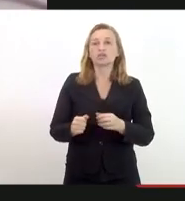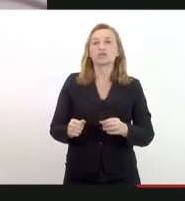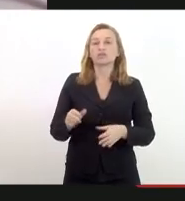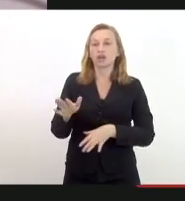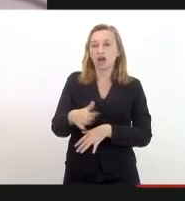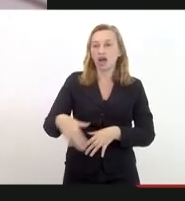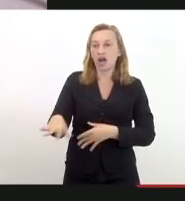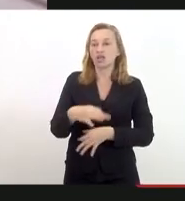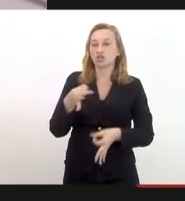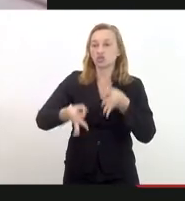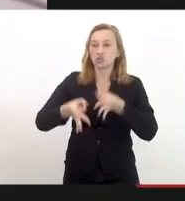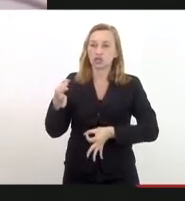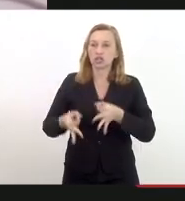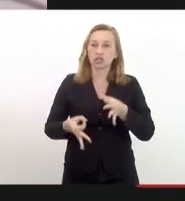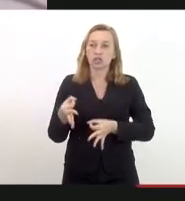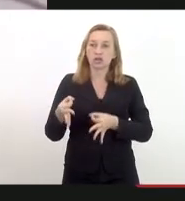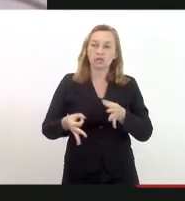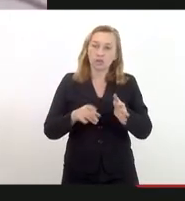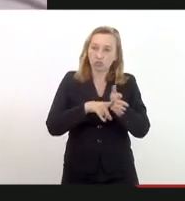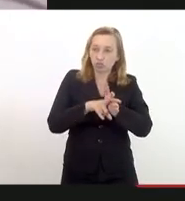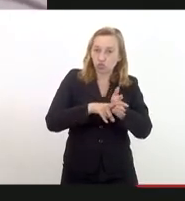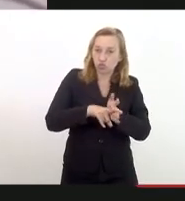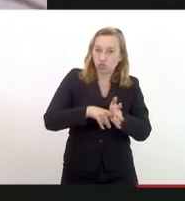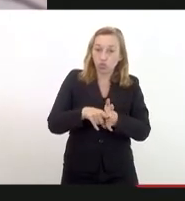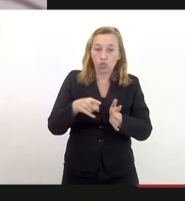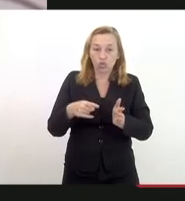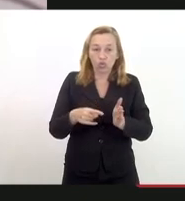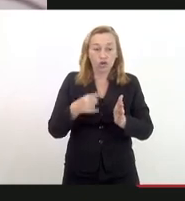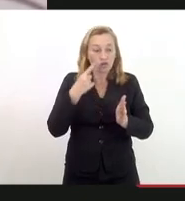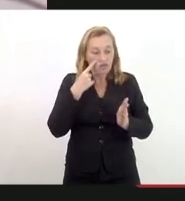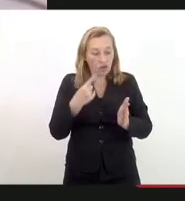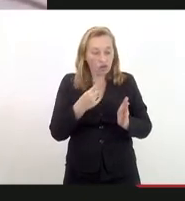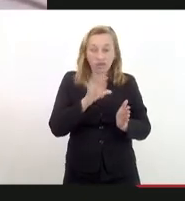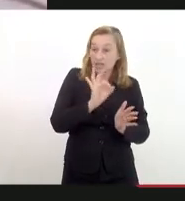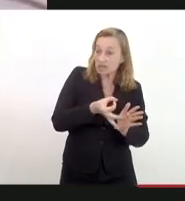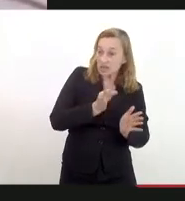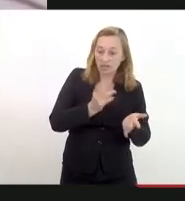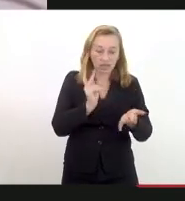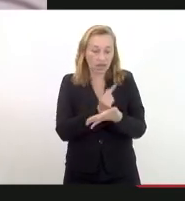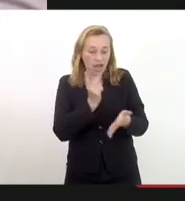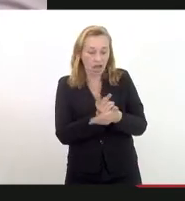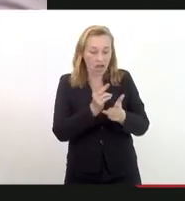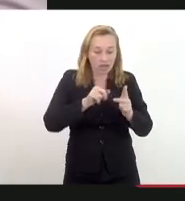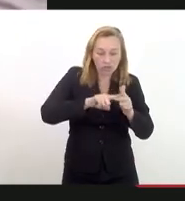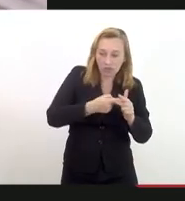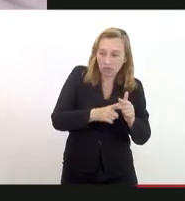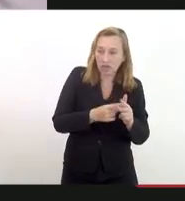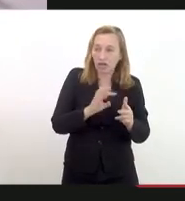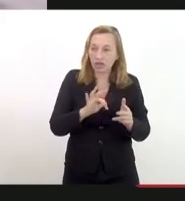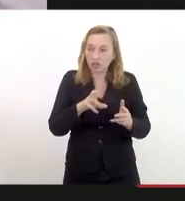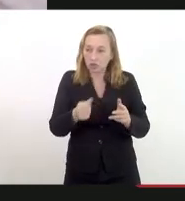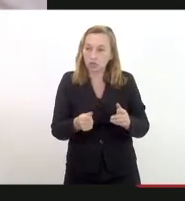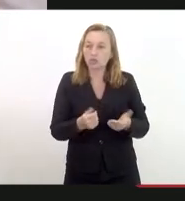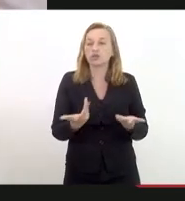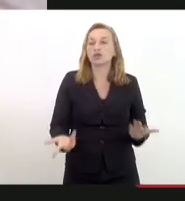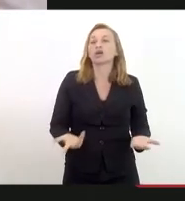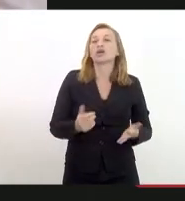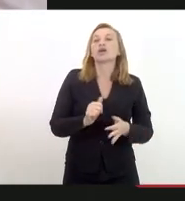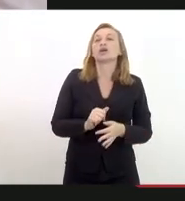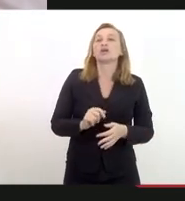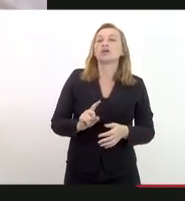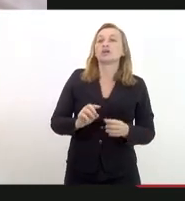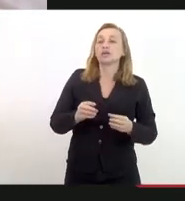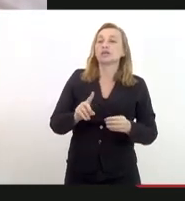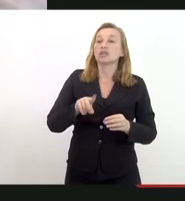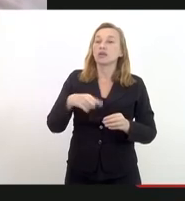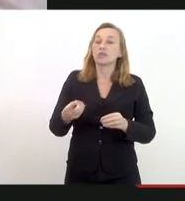fazer os ajustes, para ver o que está dentro da lei, o que está dentro do regramento estadual, e para